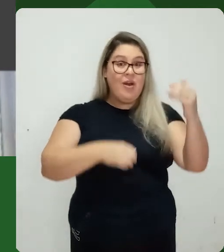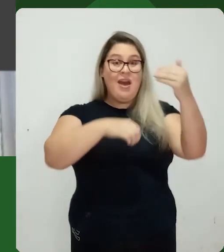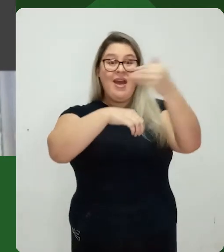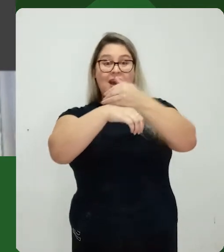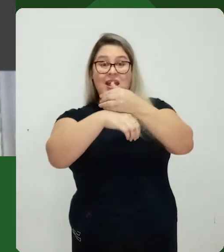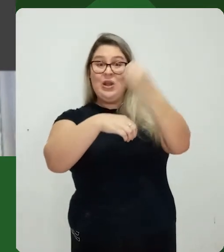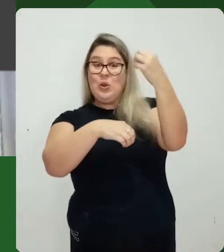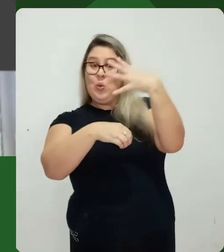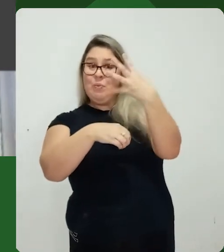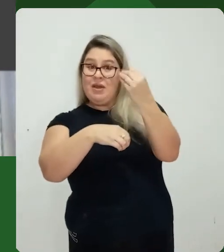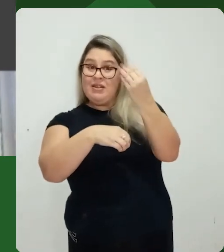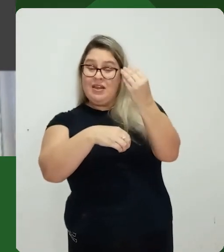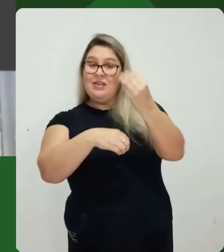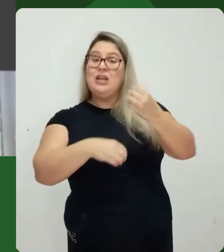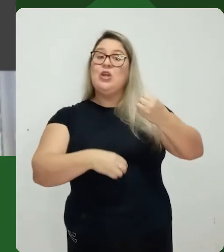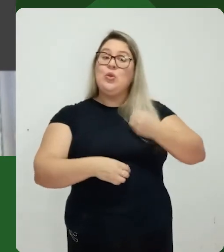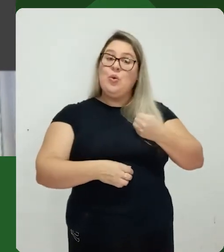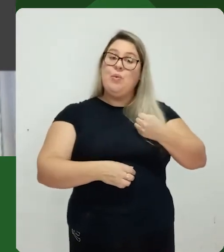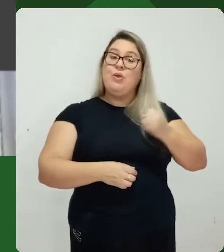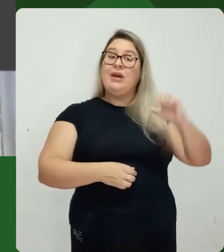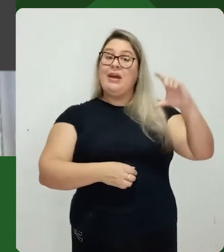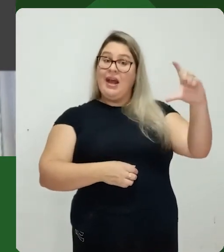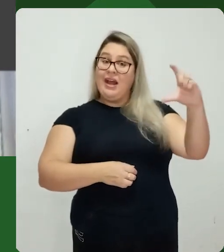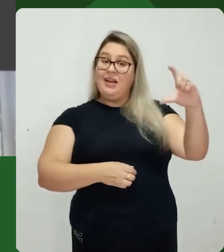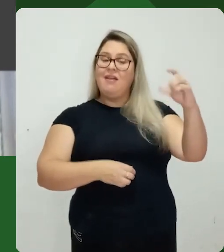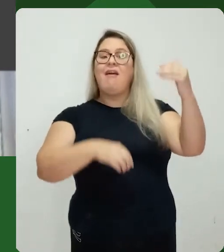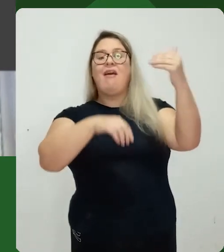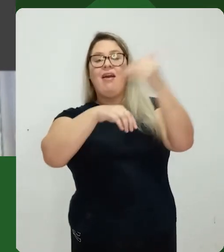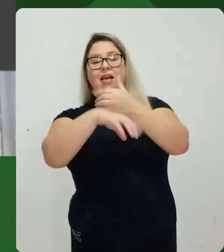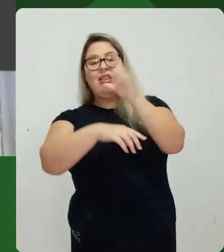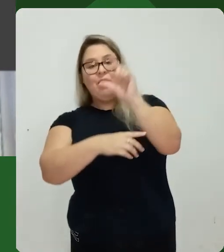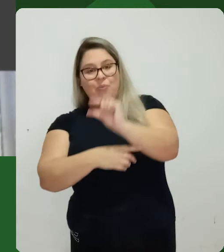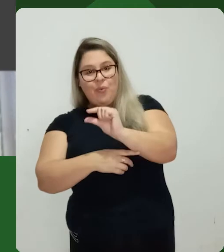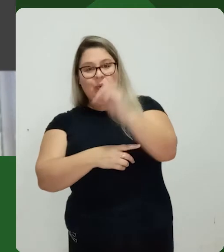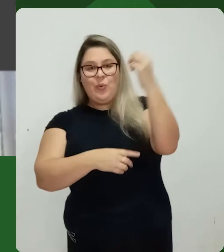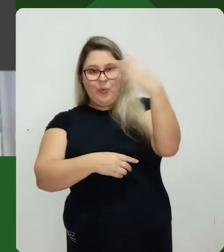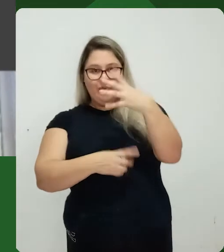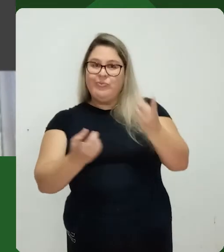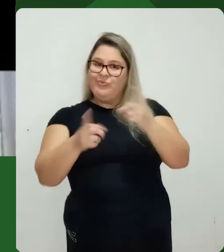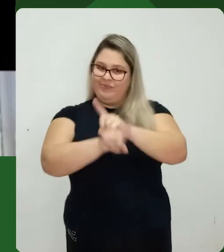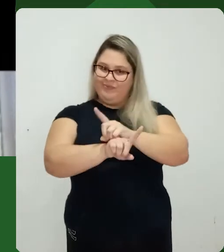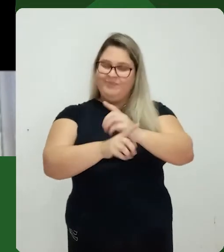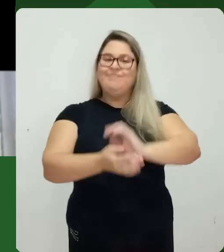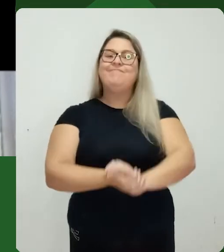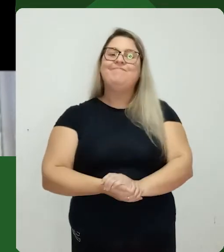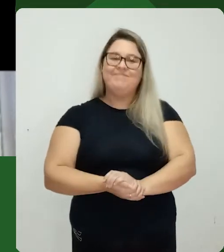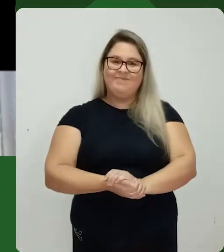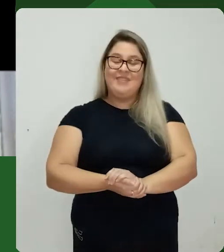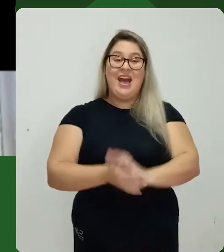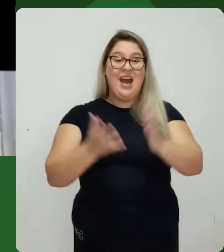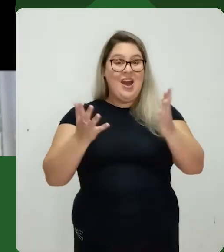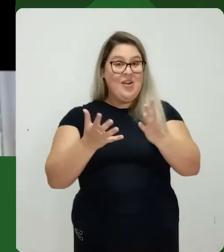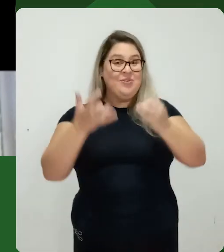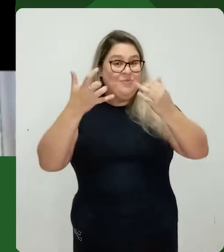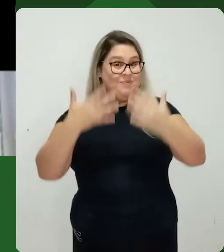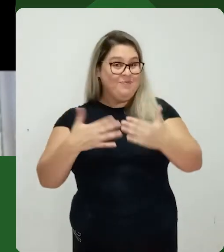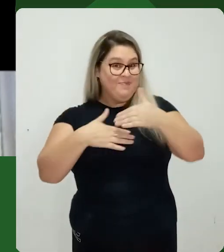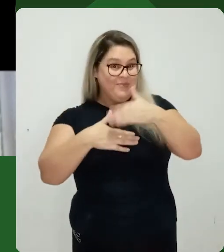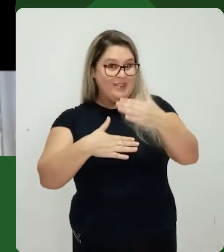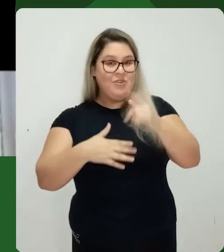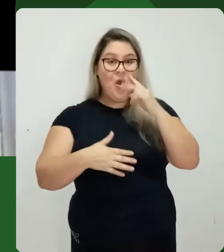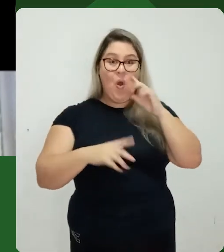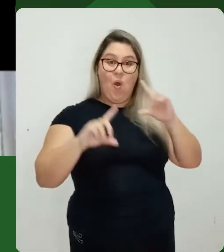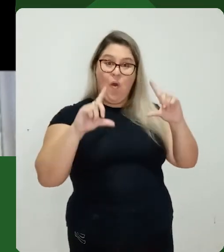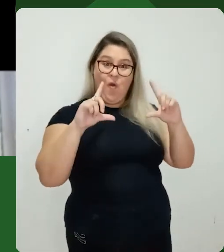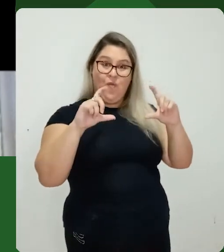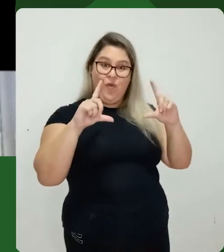tá? Númerozinho pequeno, entra bastante. Número grande, entra pouquinho. Vamos botar mais uma parte aí na